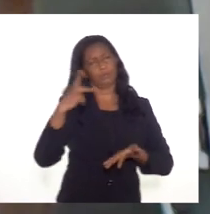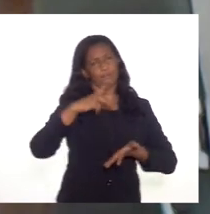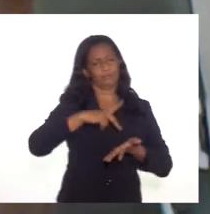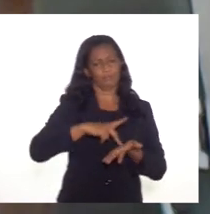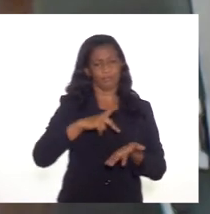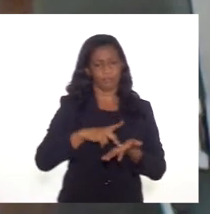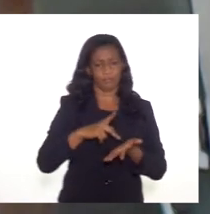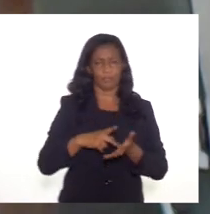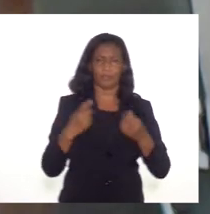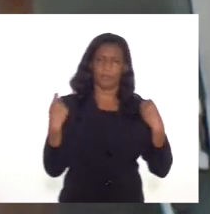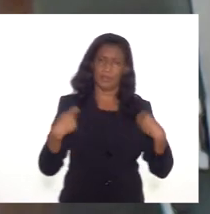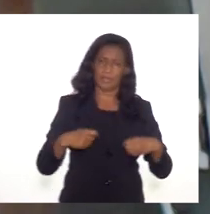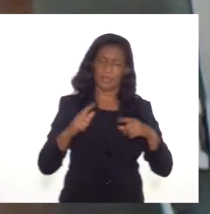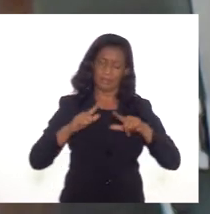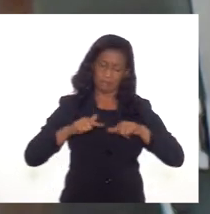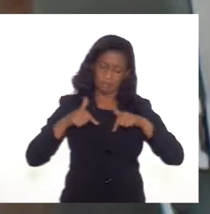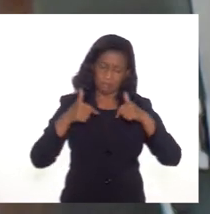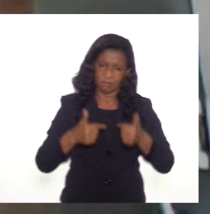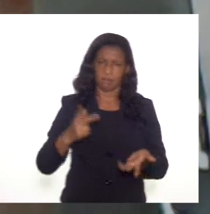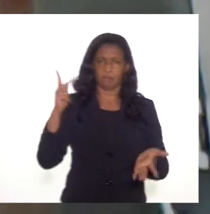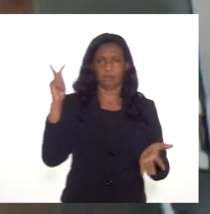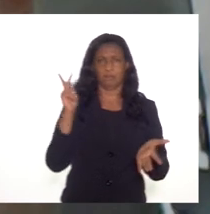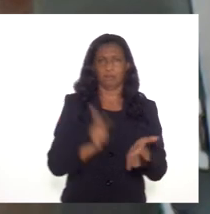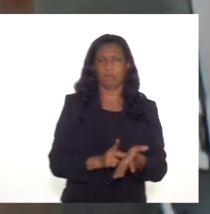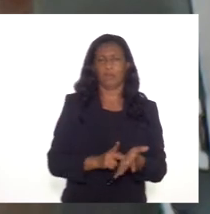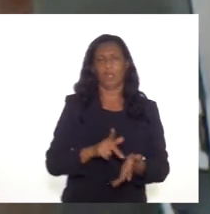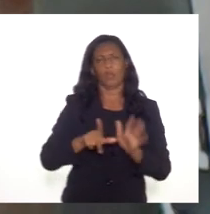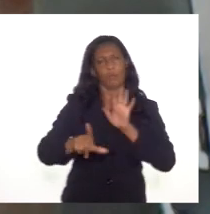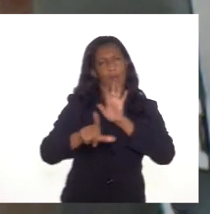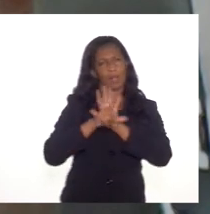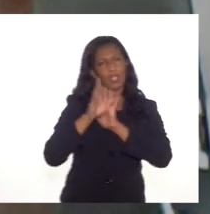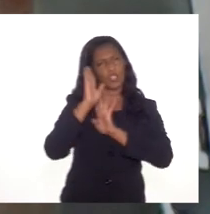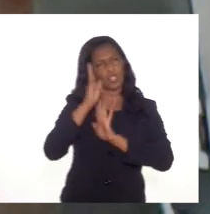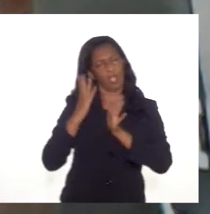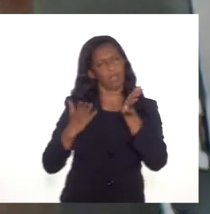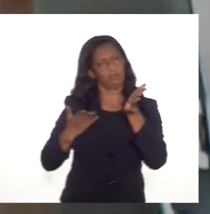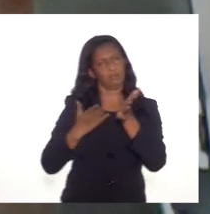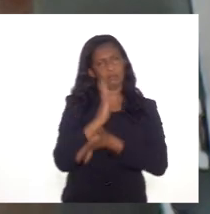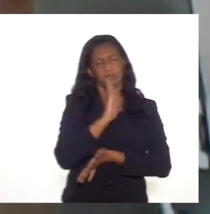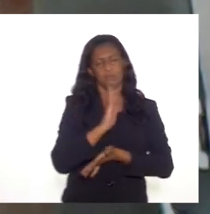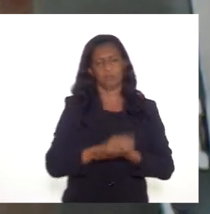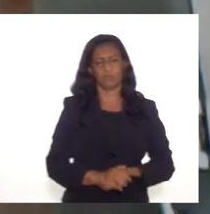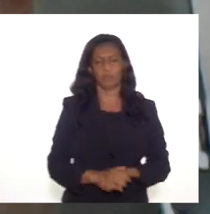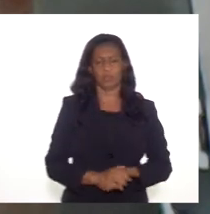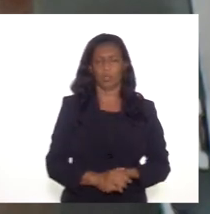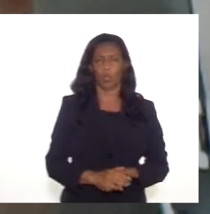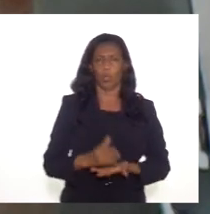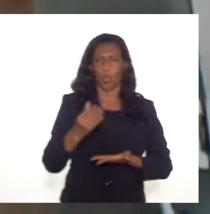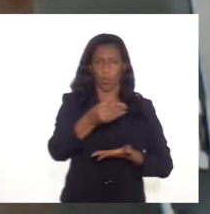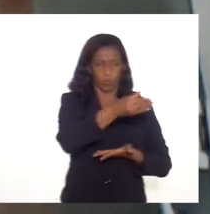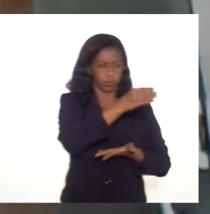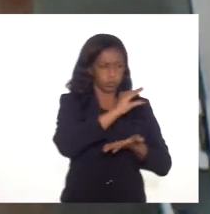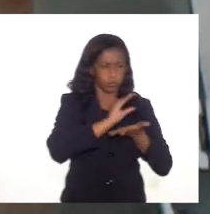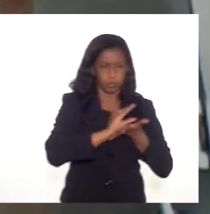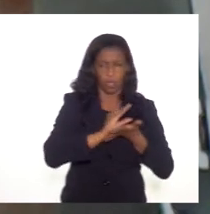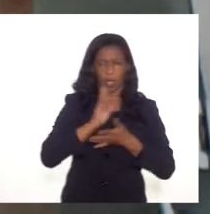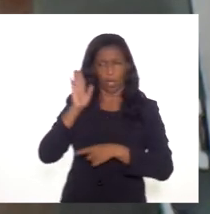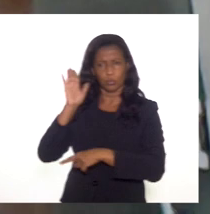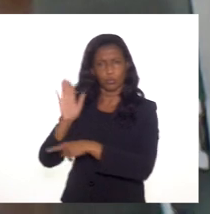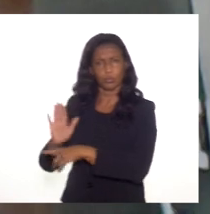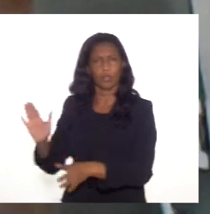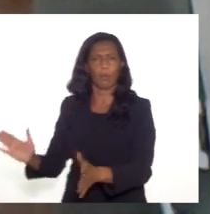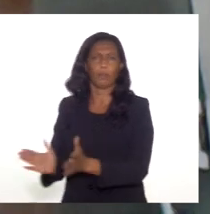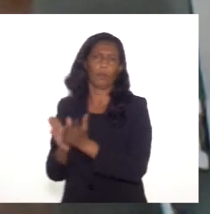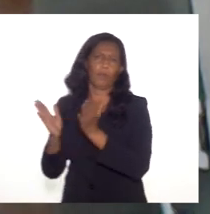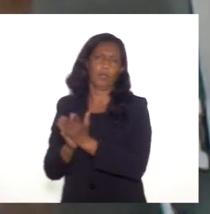colocar em prática uma lei que foi aprovada por essa casa com recurso do Fundo de Combate à Pobreza e do